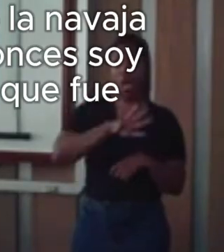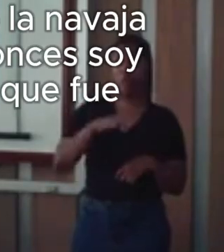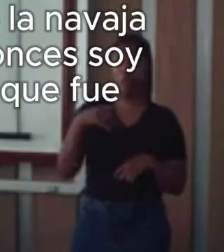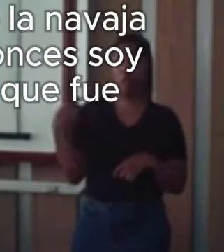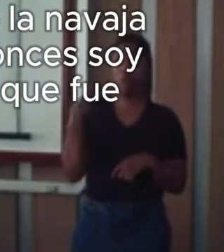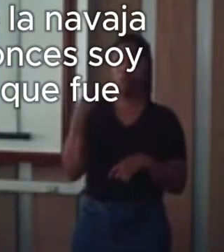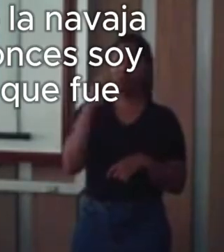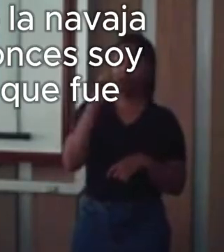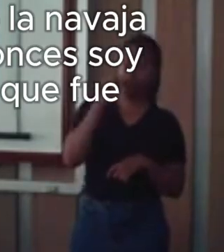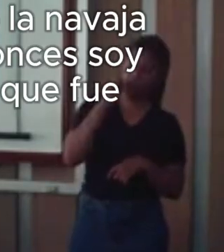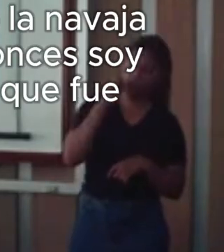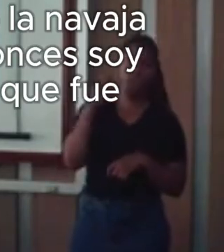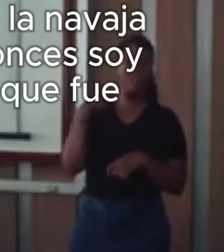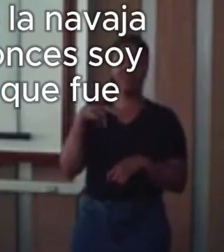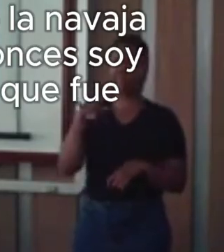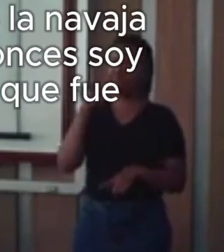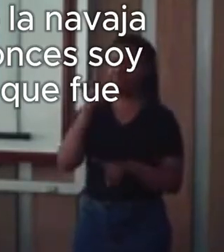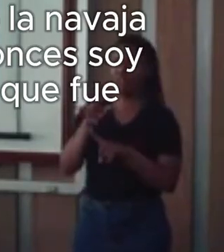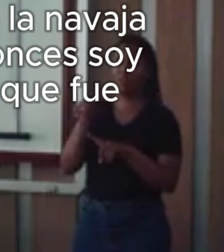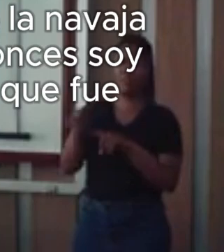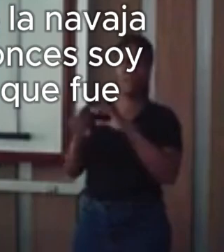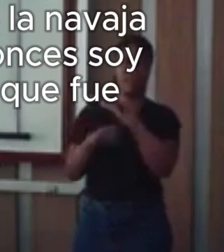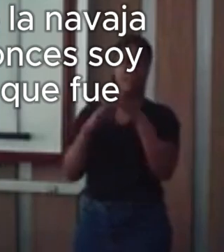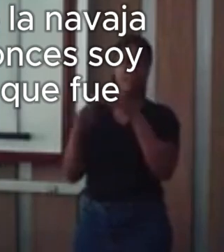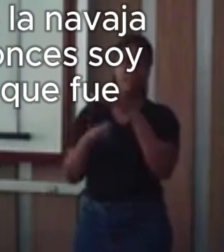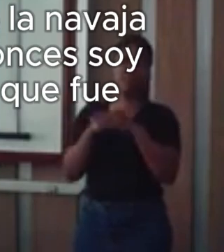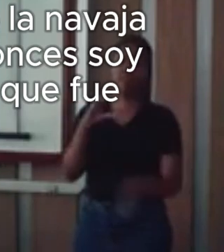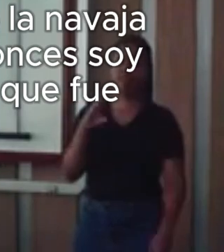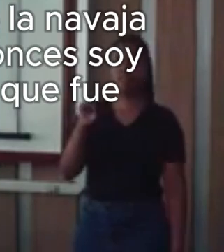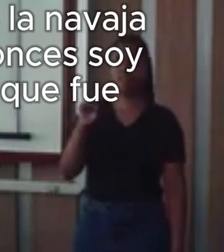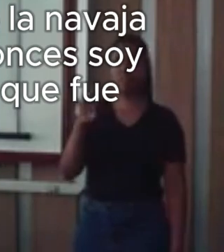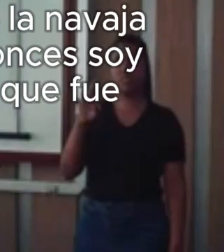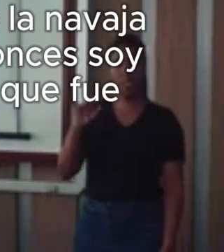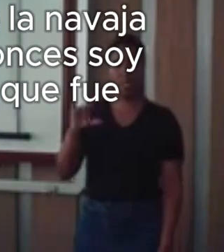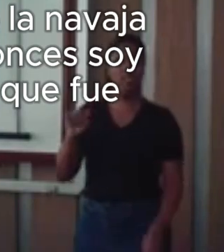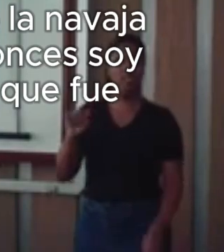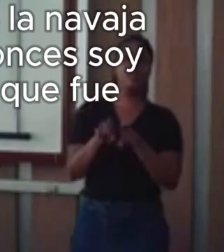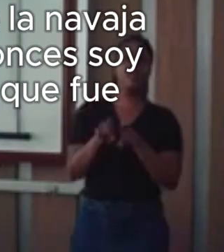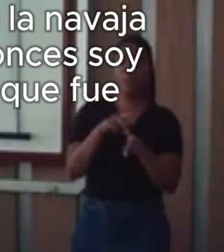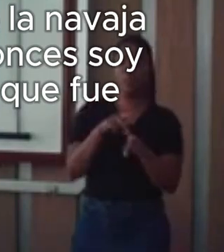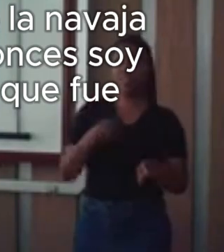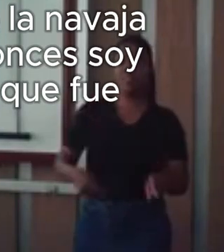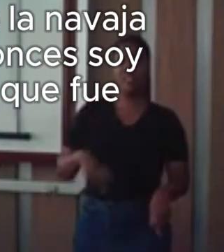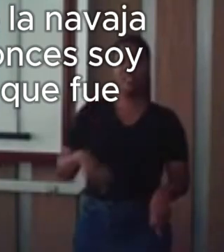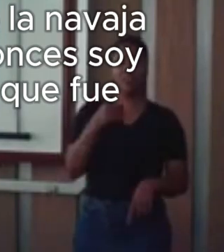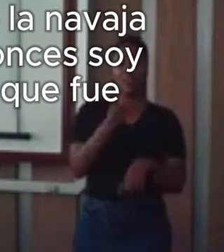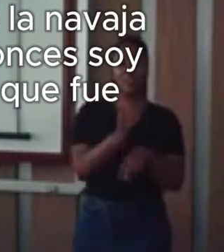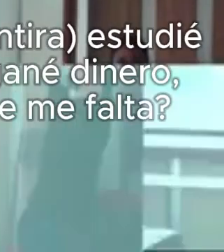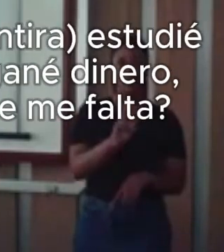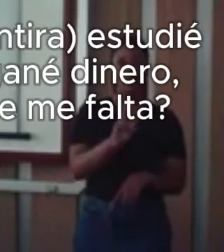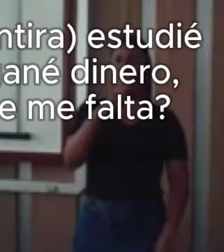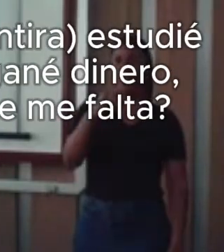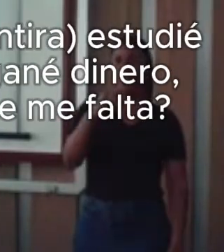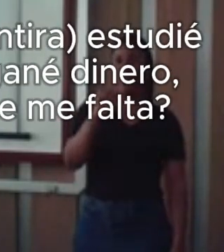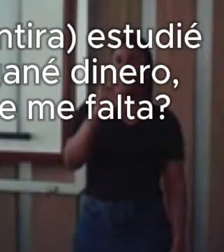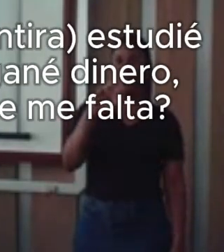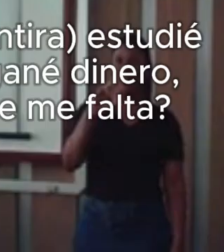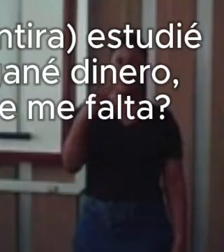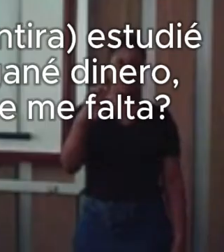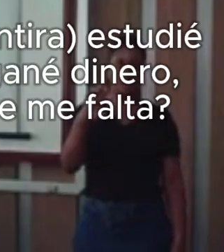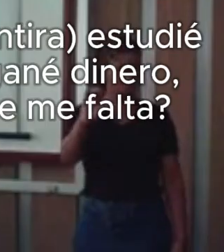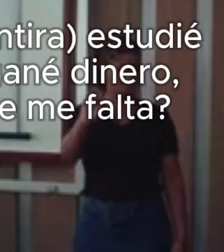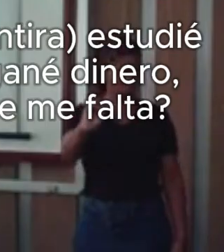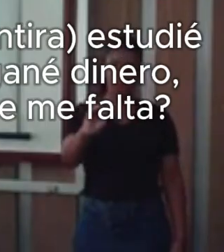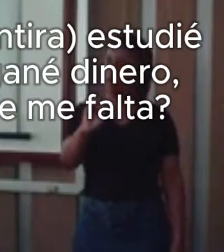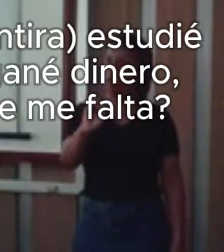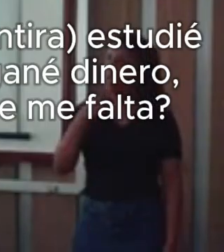fã da Cristália, do Dr. Pacheco, que é o presidente, o dono, e que foi quem disse para mim, de cara,